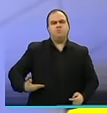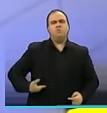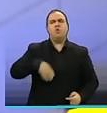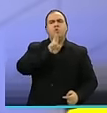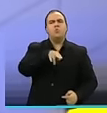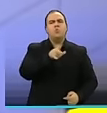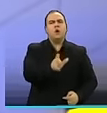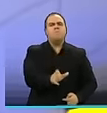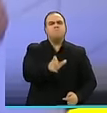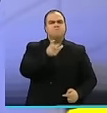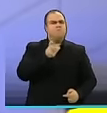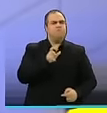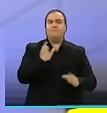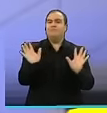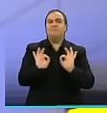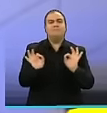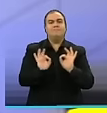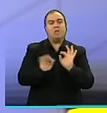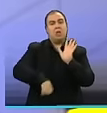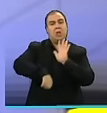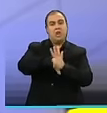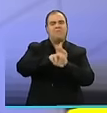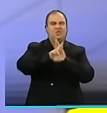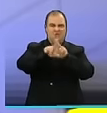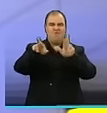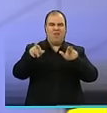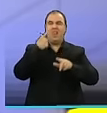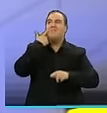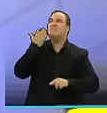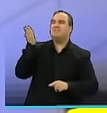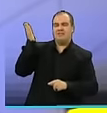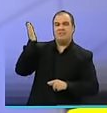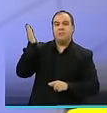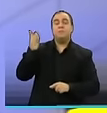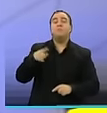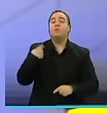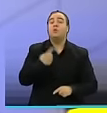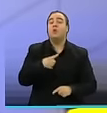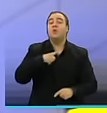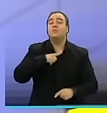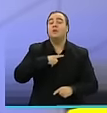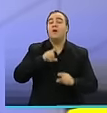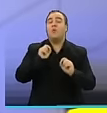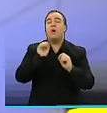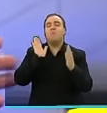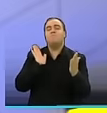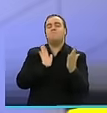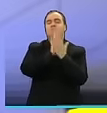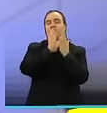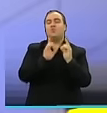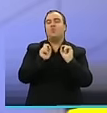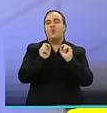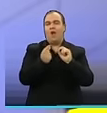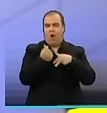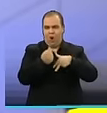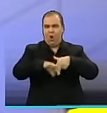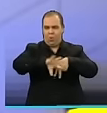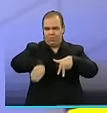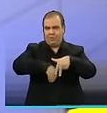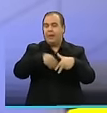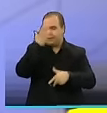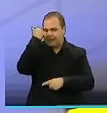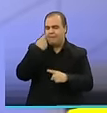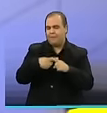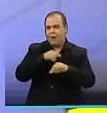um indiciamento. Bem diferente da maioria dos que estão aqui. O que a gente tem é um combate forte contra a corrupção. Agora, sabe por que eles falam da